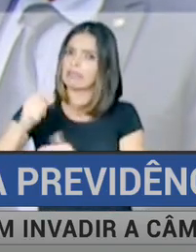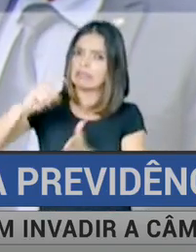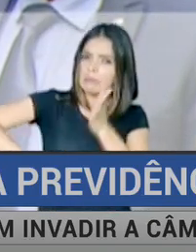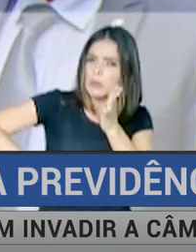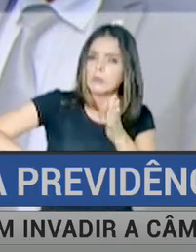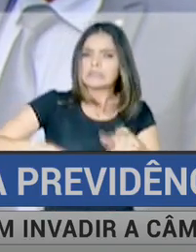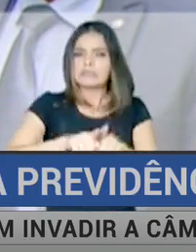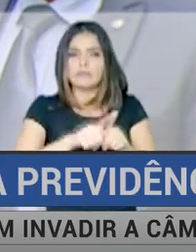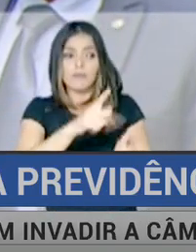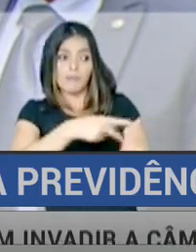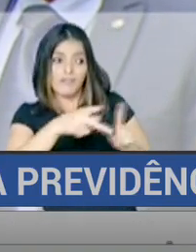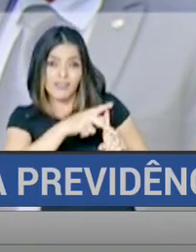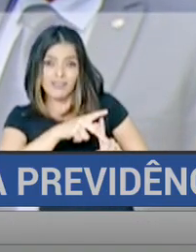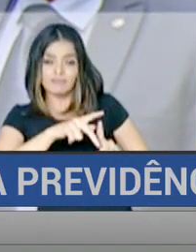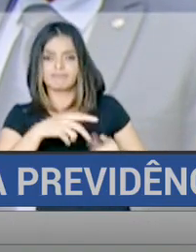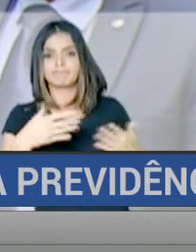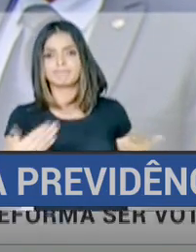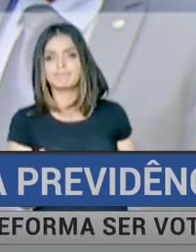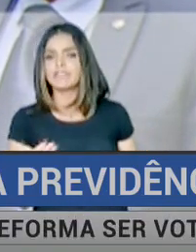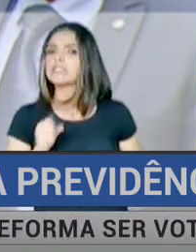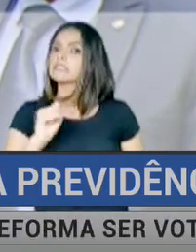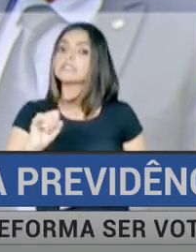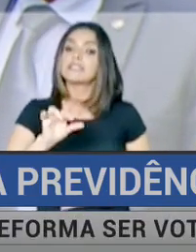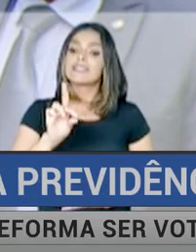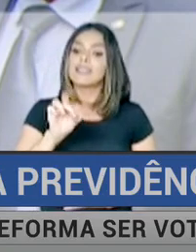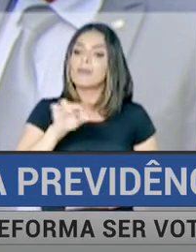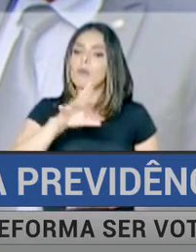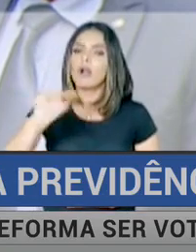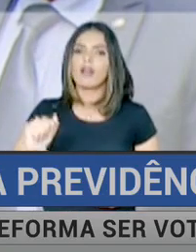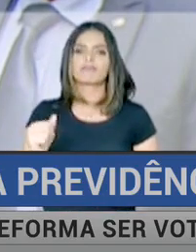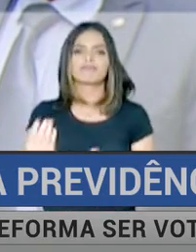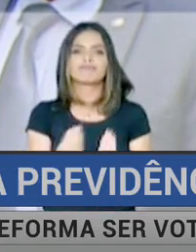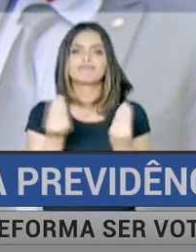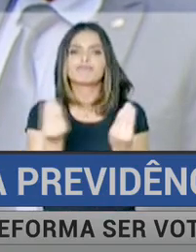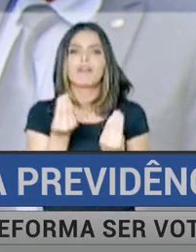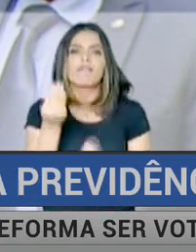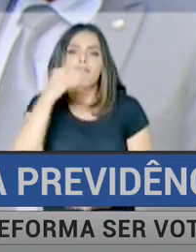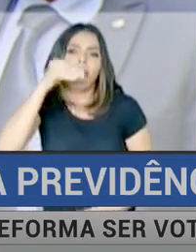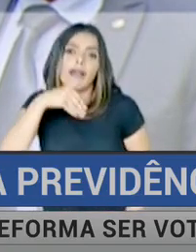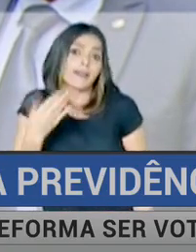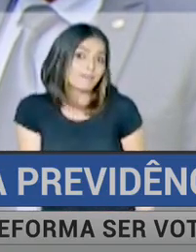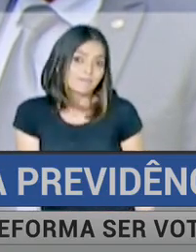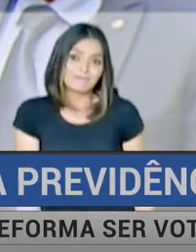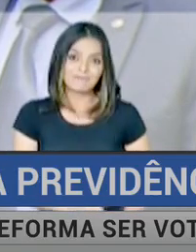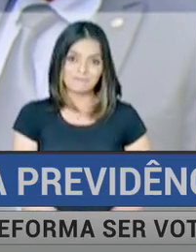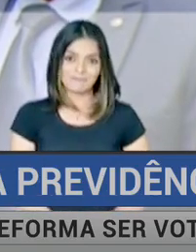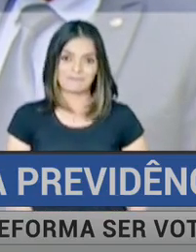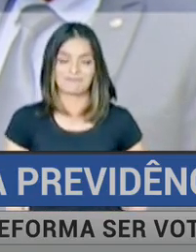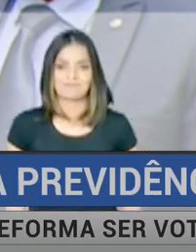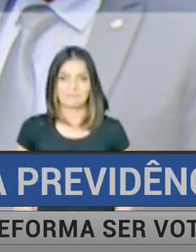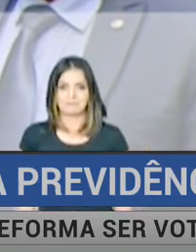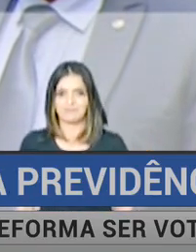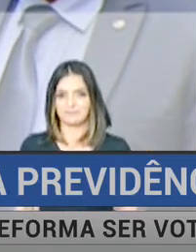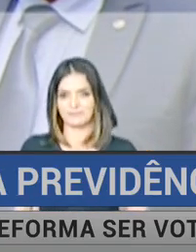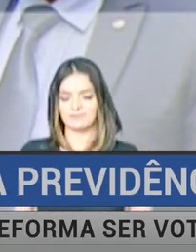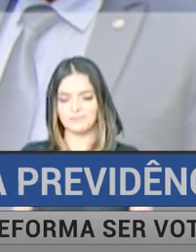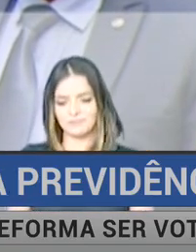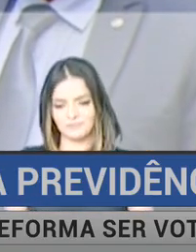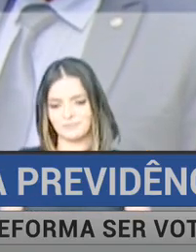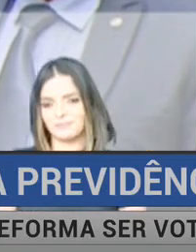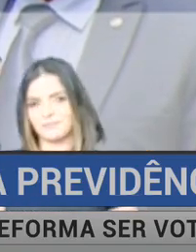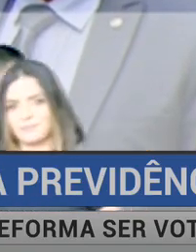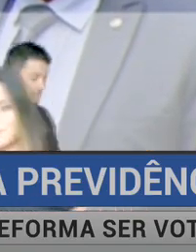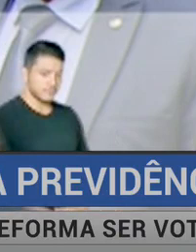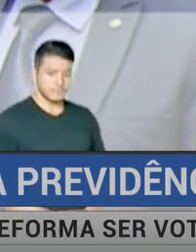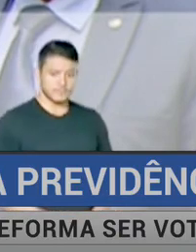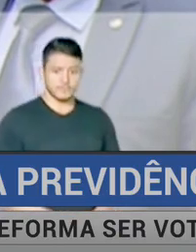previdenciária, se nós não tivermos uma democracia forte. Investidor de longo prazo não investe em país